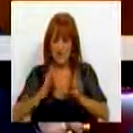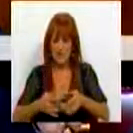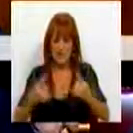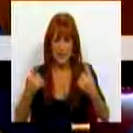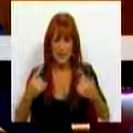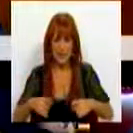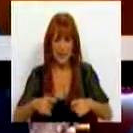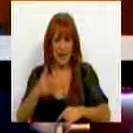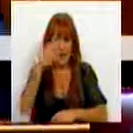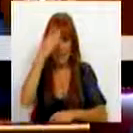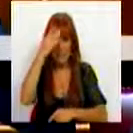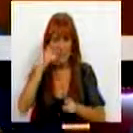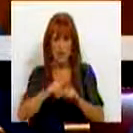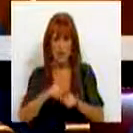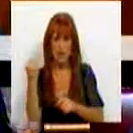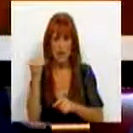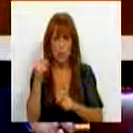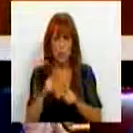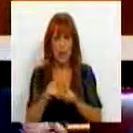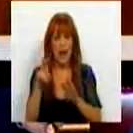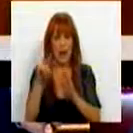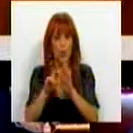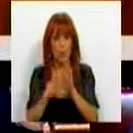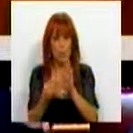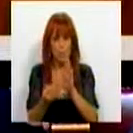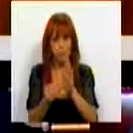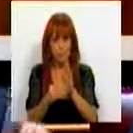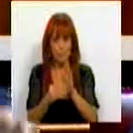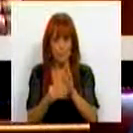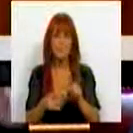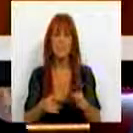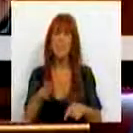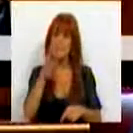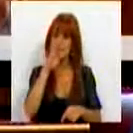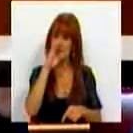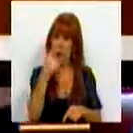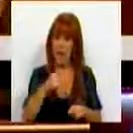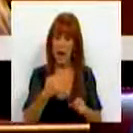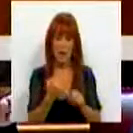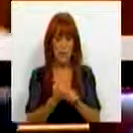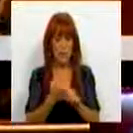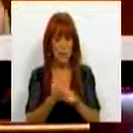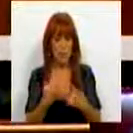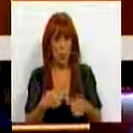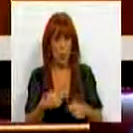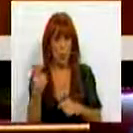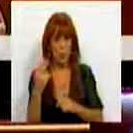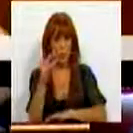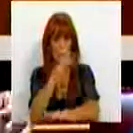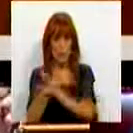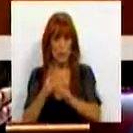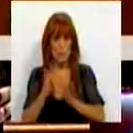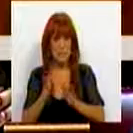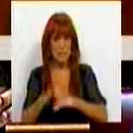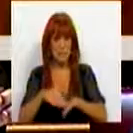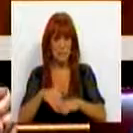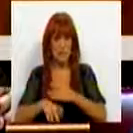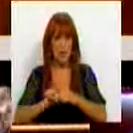ter capacidade institucional para a sua regulação. E se há função que hoje a União Europeia tem de